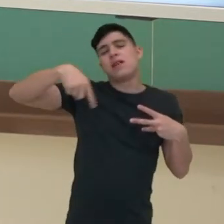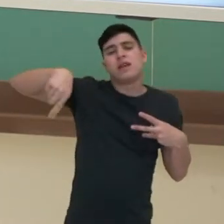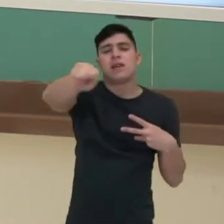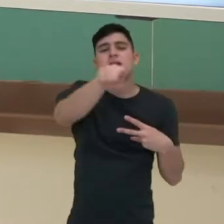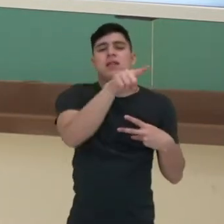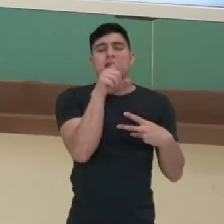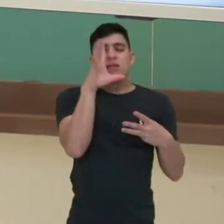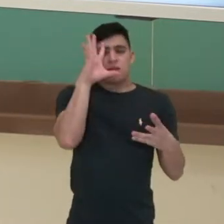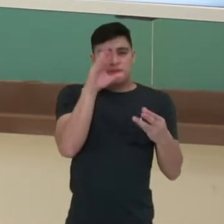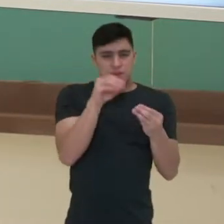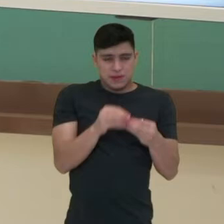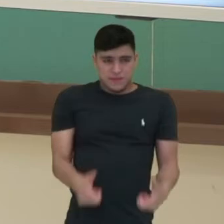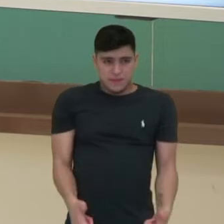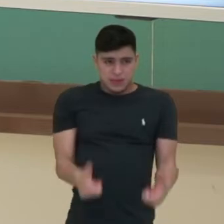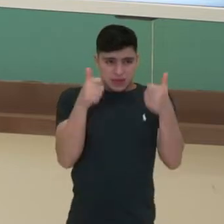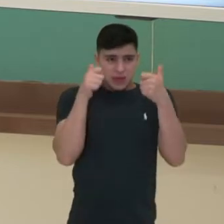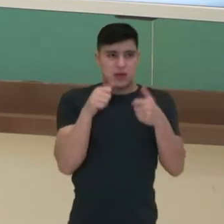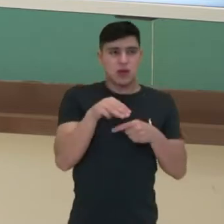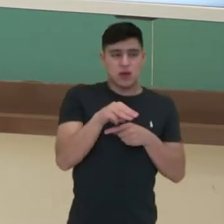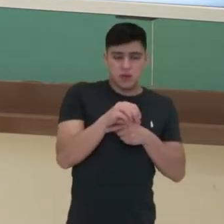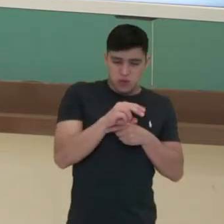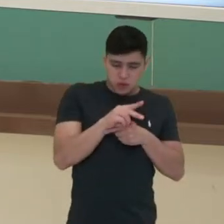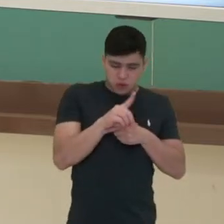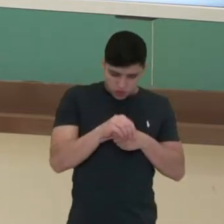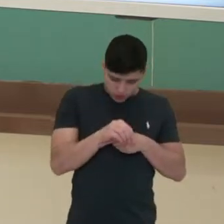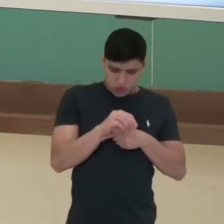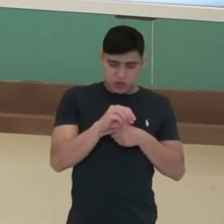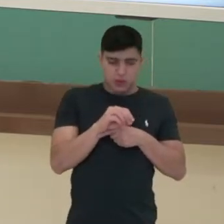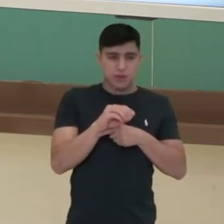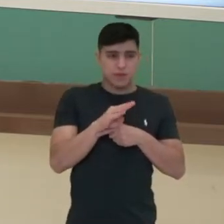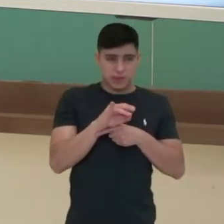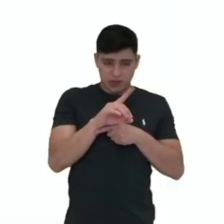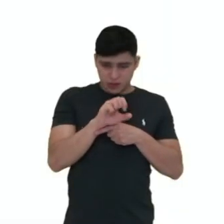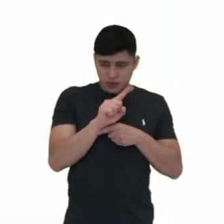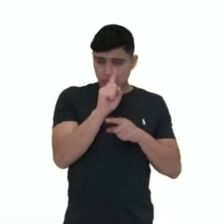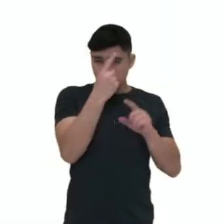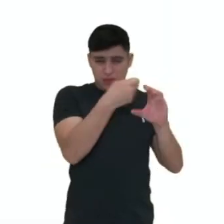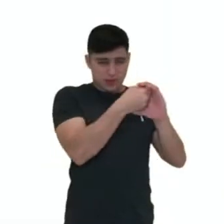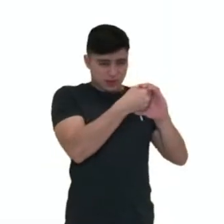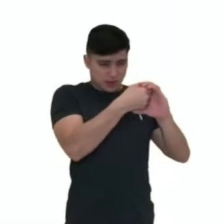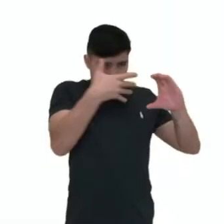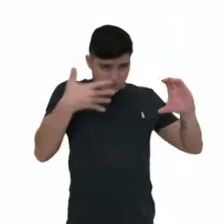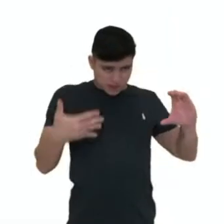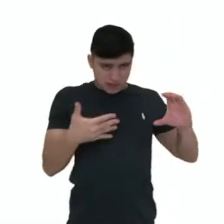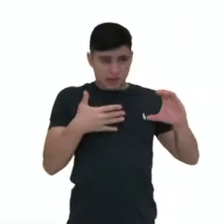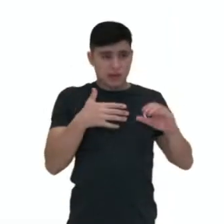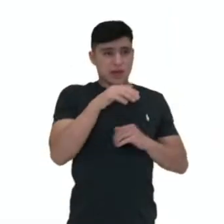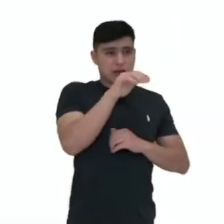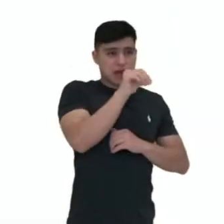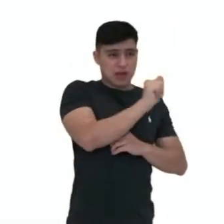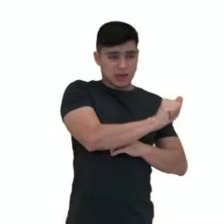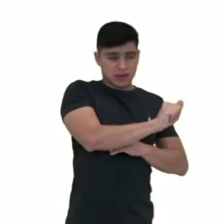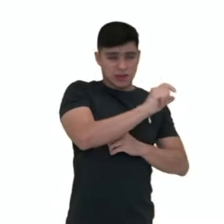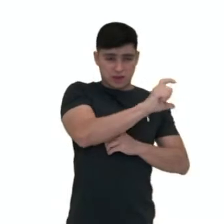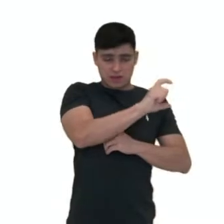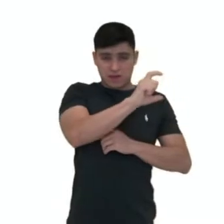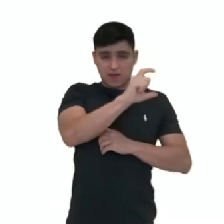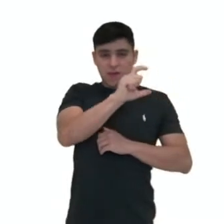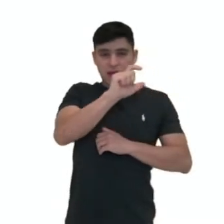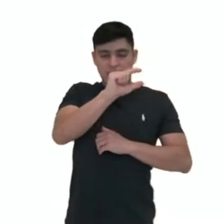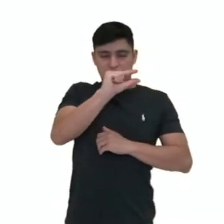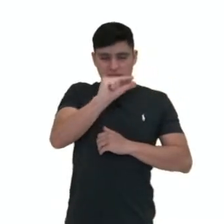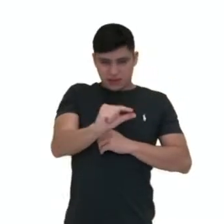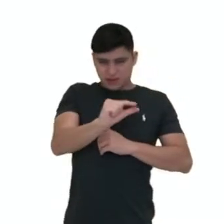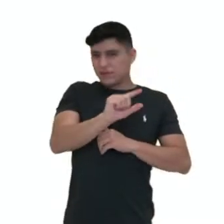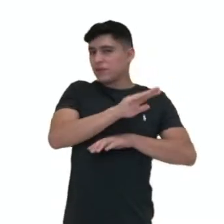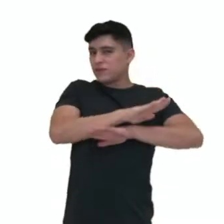melhor. O monohibridismo, que leva em consideração apenas uma característica, apenas o azão-azinho ali que Mendel trabalhou,